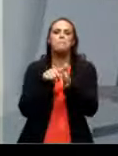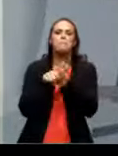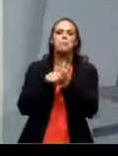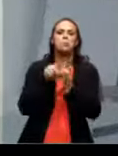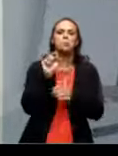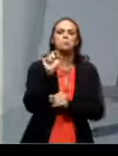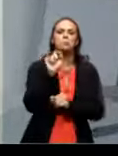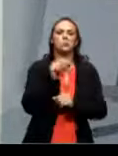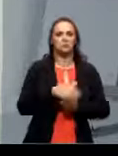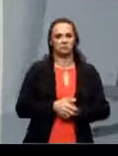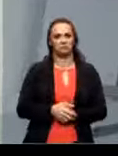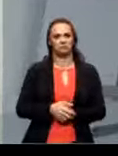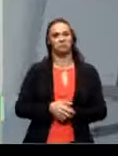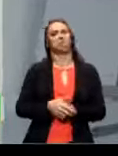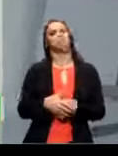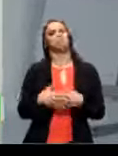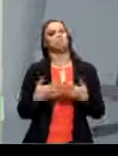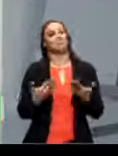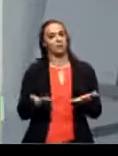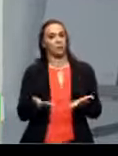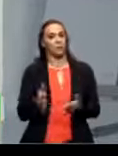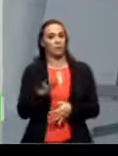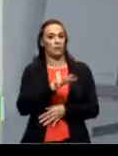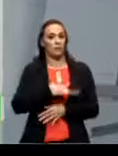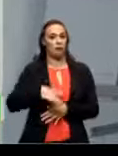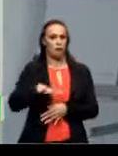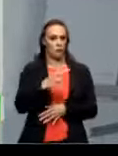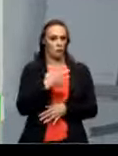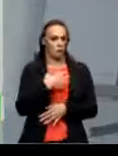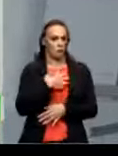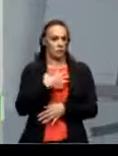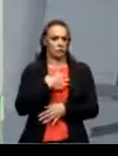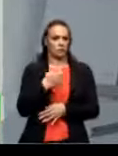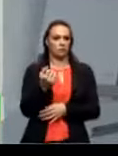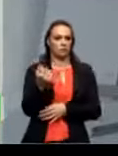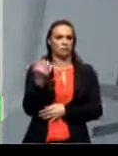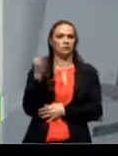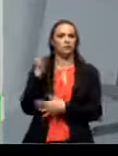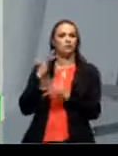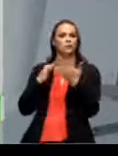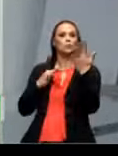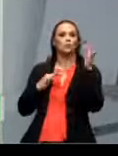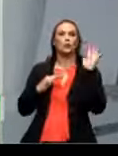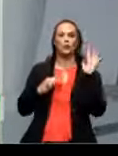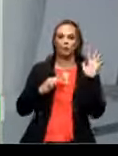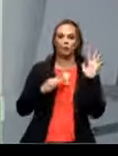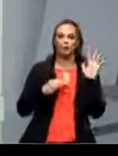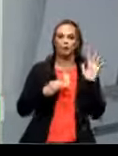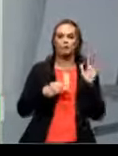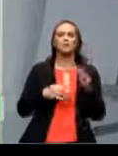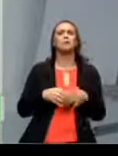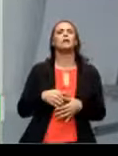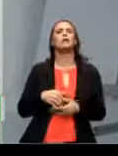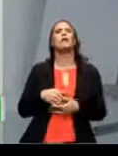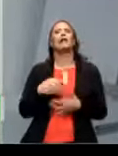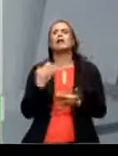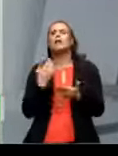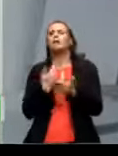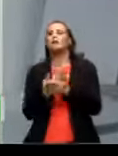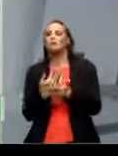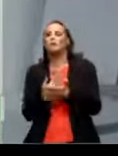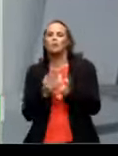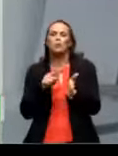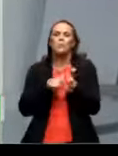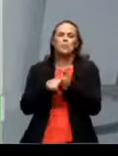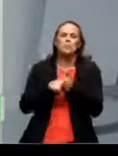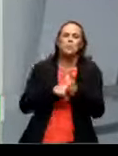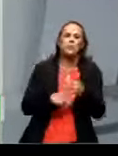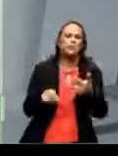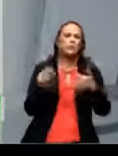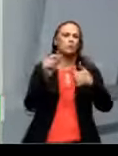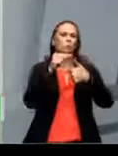natureza, ela tem várias sub-áreas, né? Ela vai estudar os fenômenos da natureza, os fenômenos físicos, os fenômenos